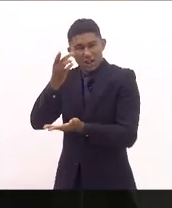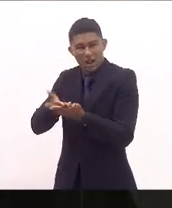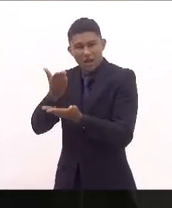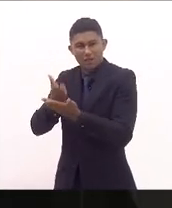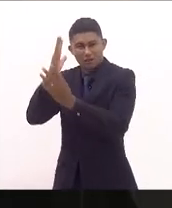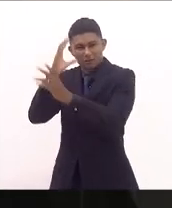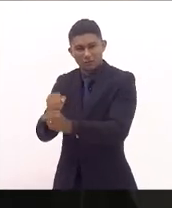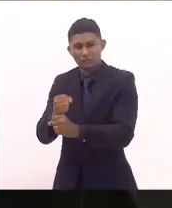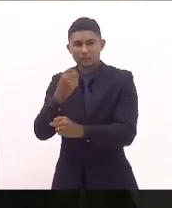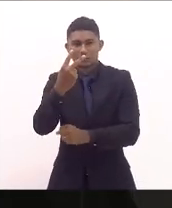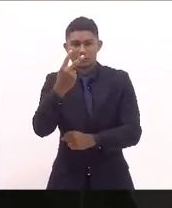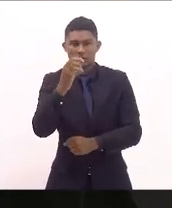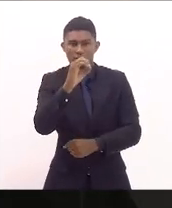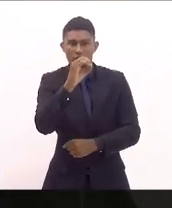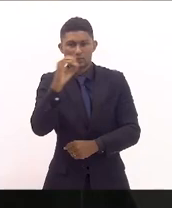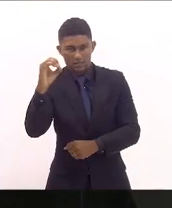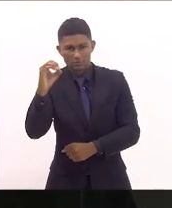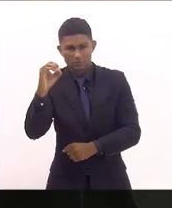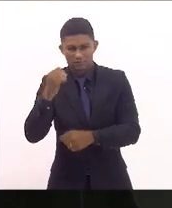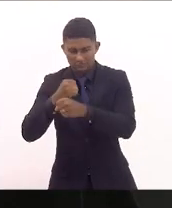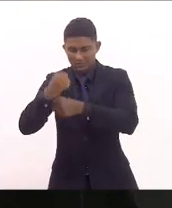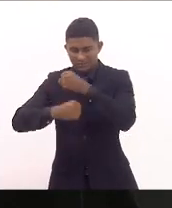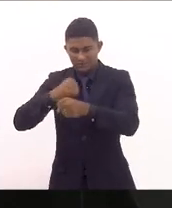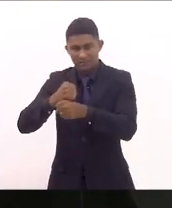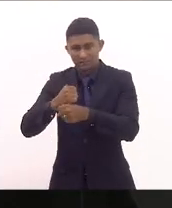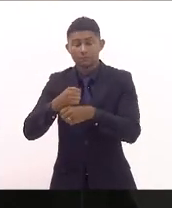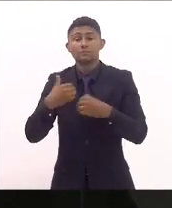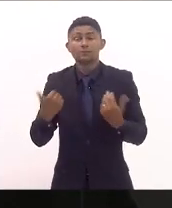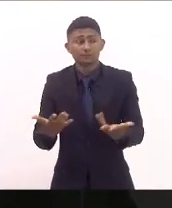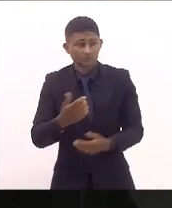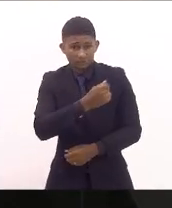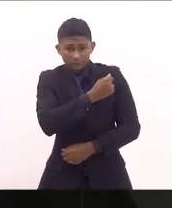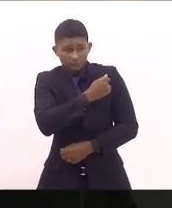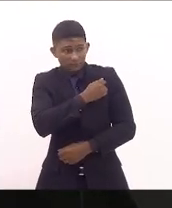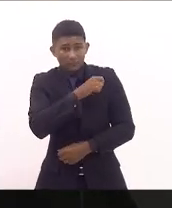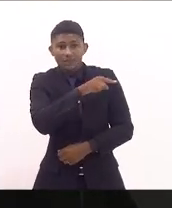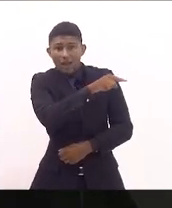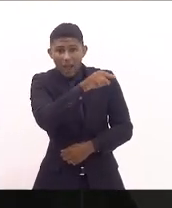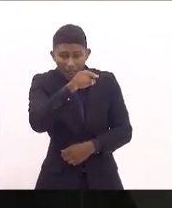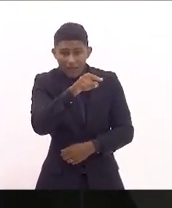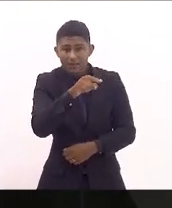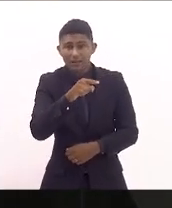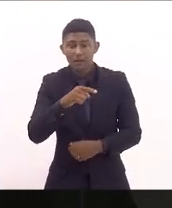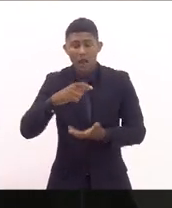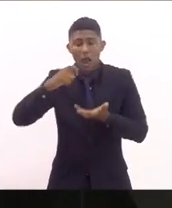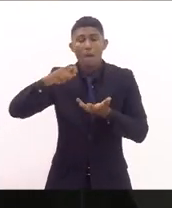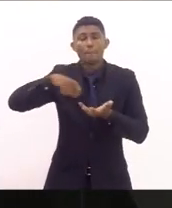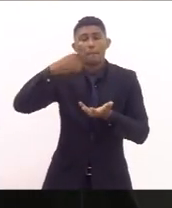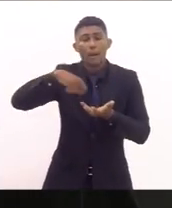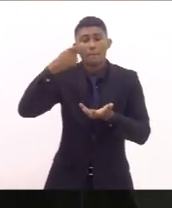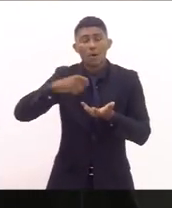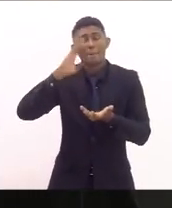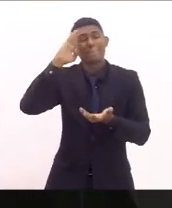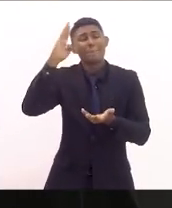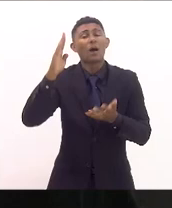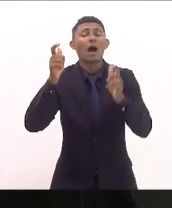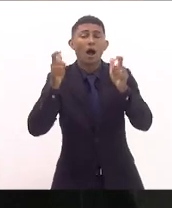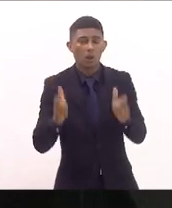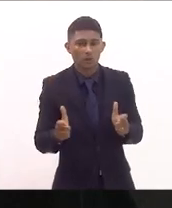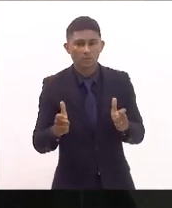para os nossos estudantes é na escola que se faz a principal refeição do dia